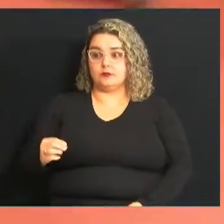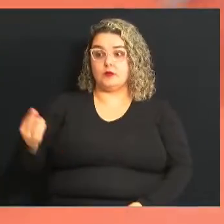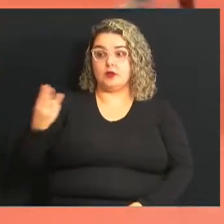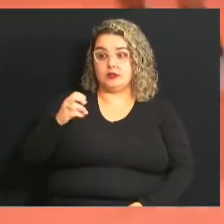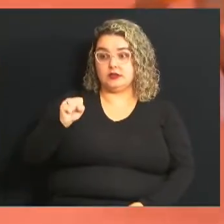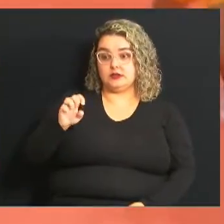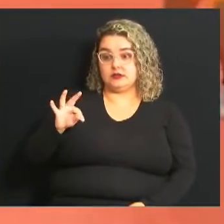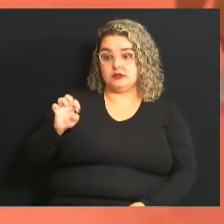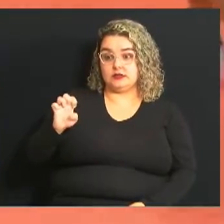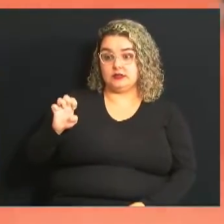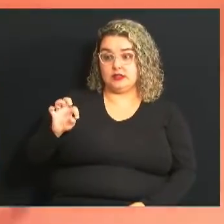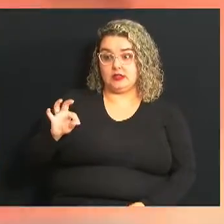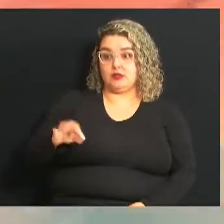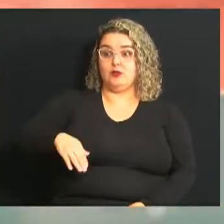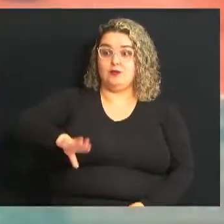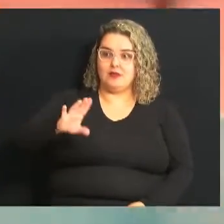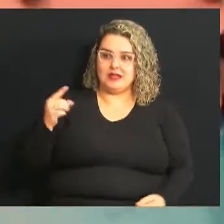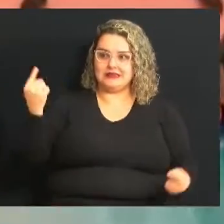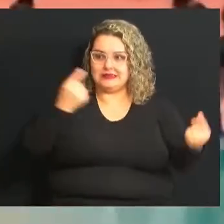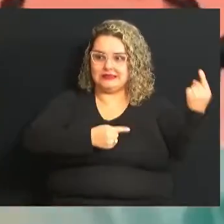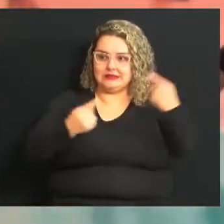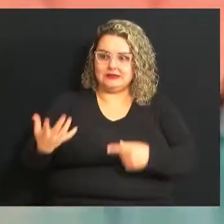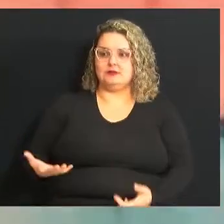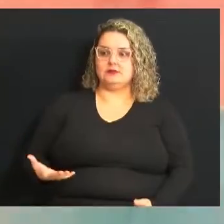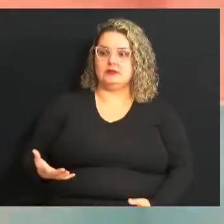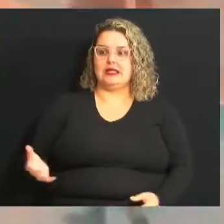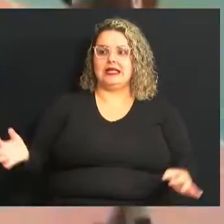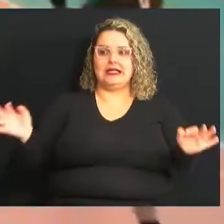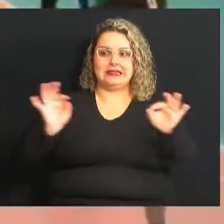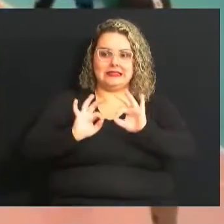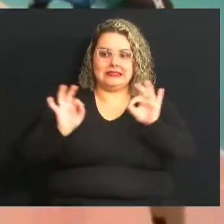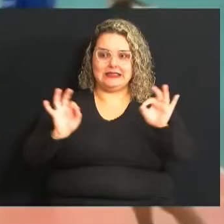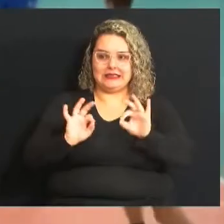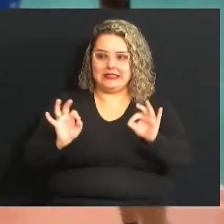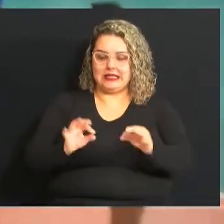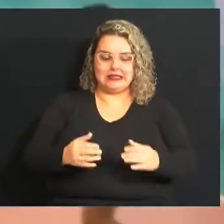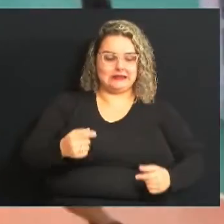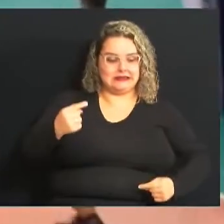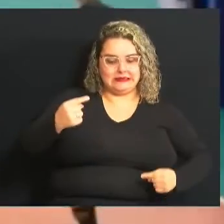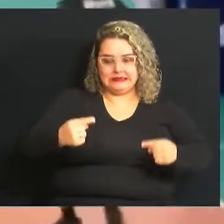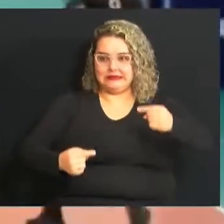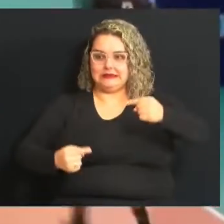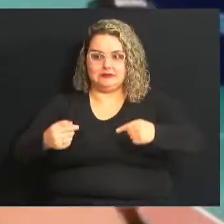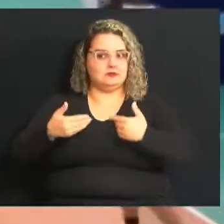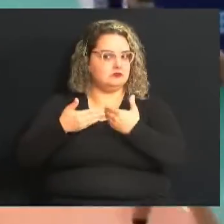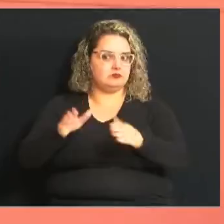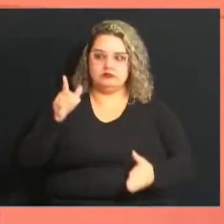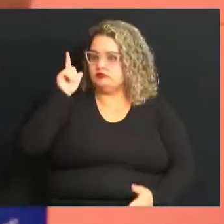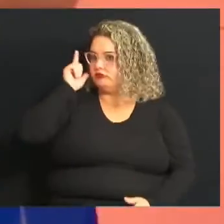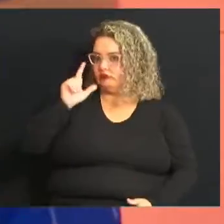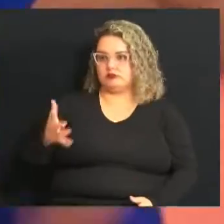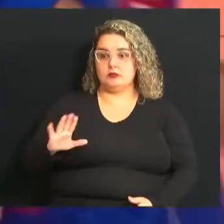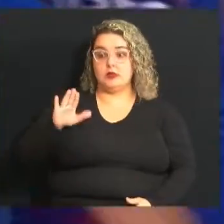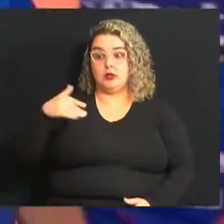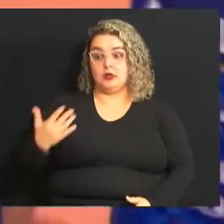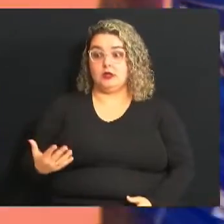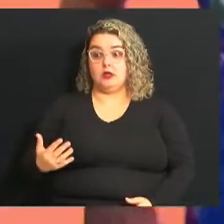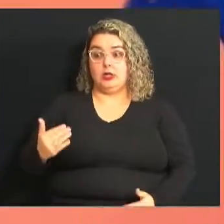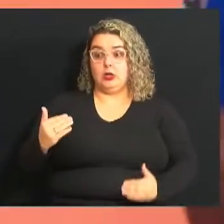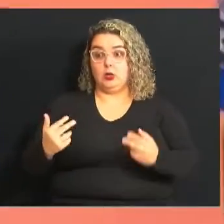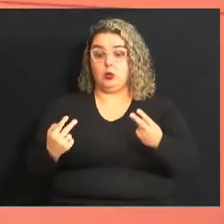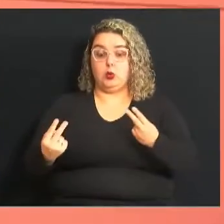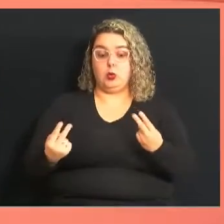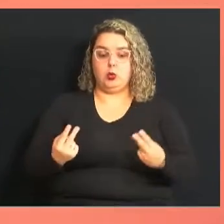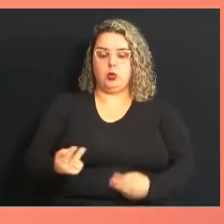foi o mais disputado. Em nenhum momento alguma equipe conseguiu abrir. E quando o placar estava